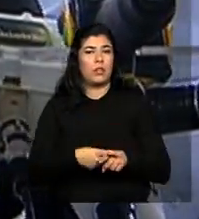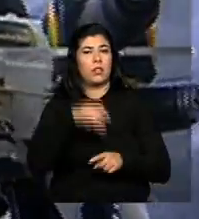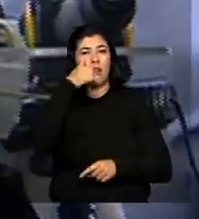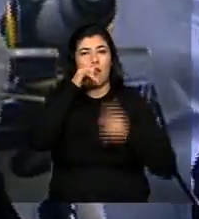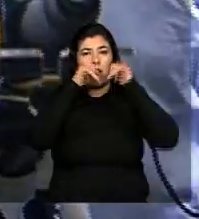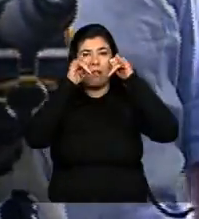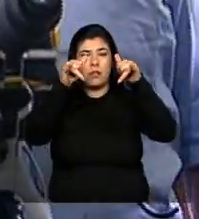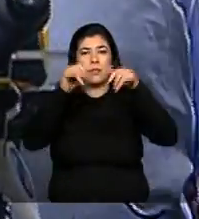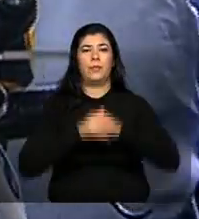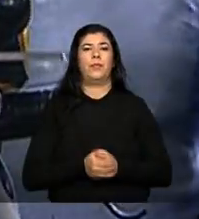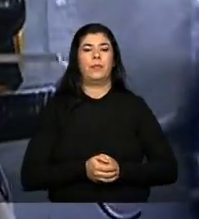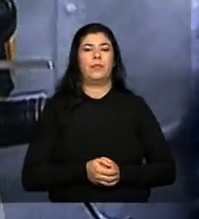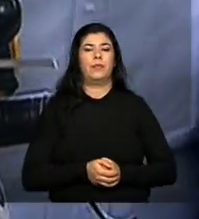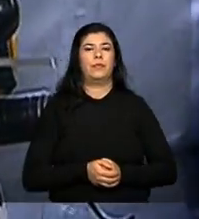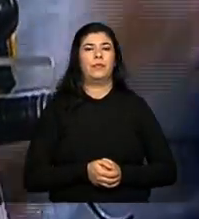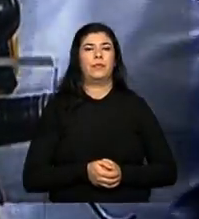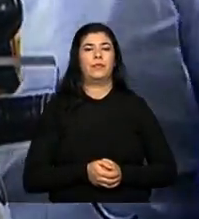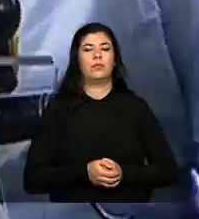elétrica.